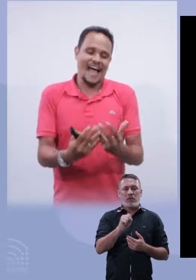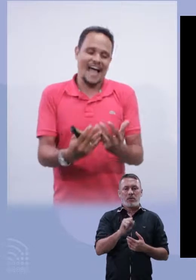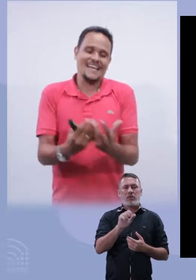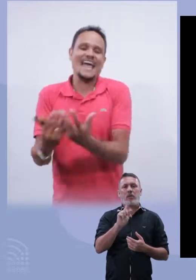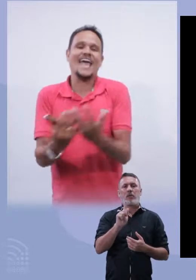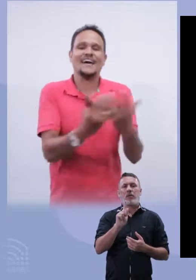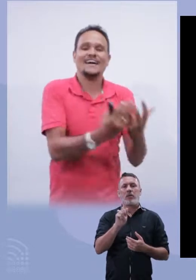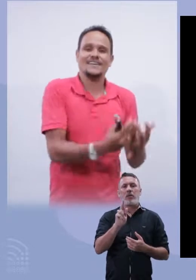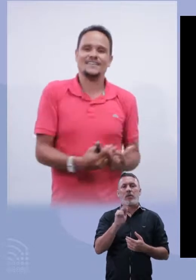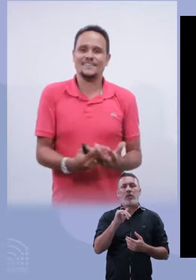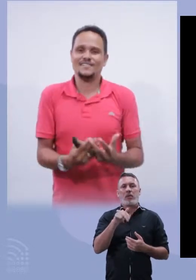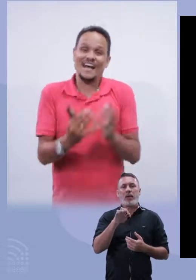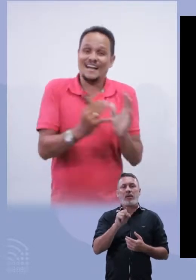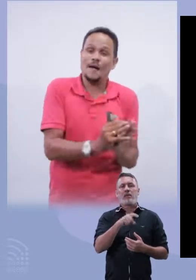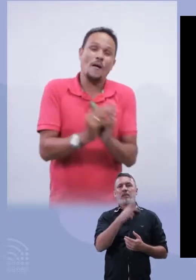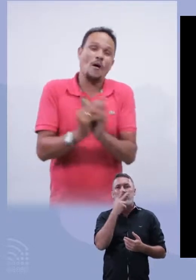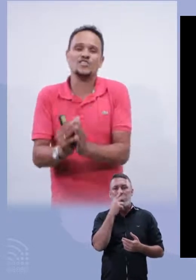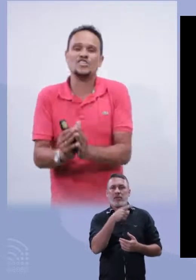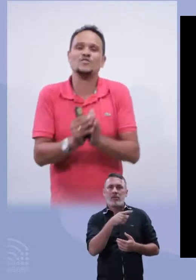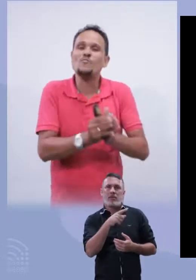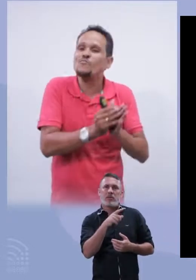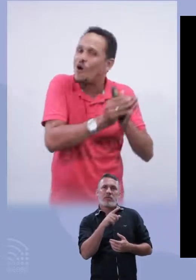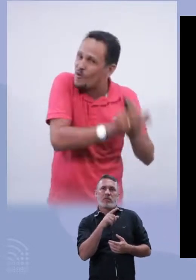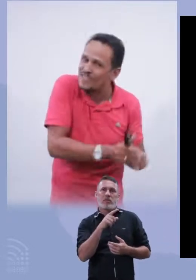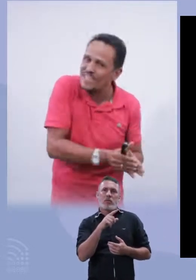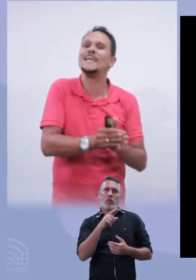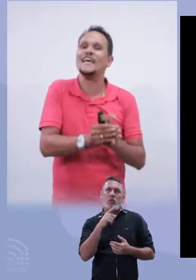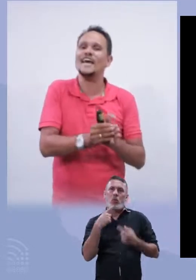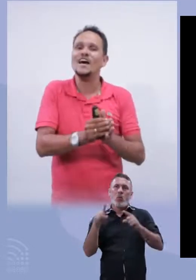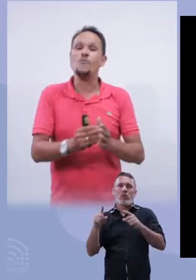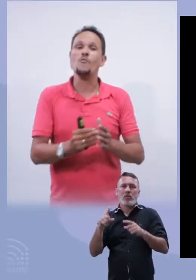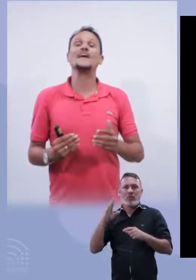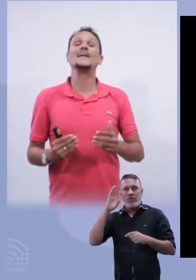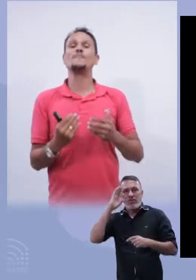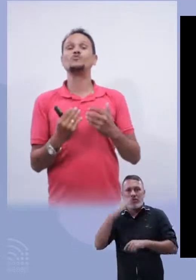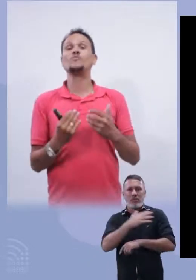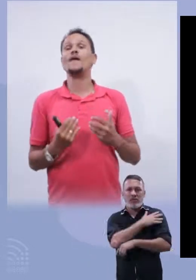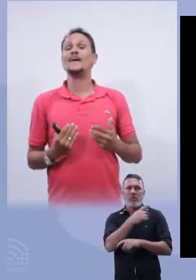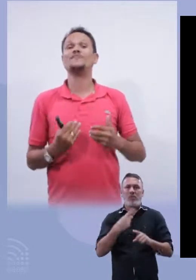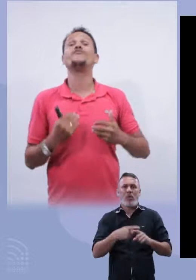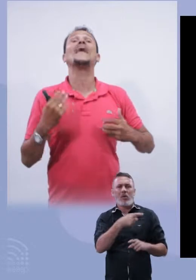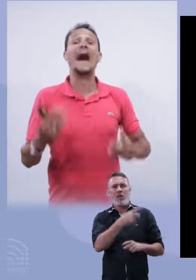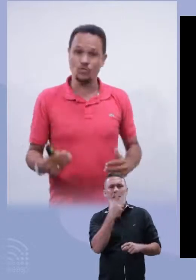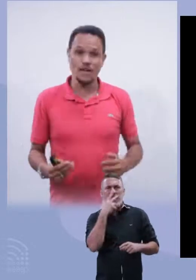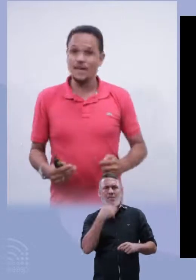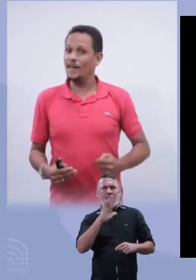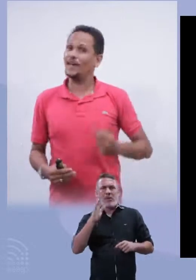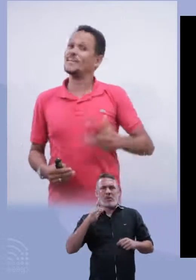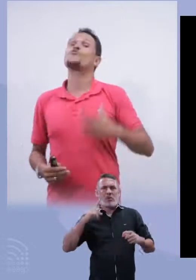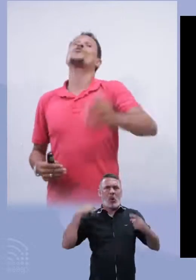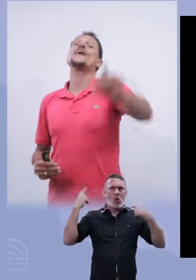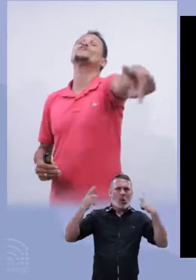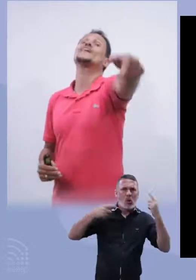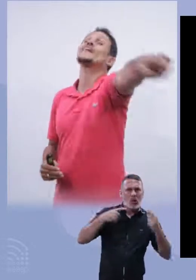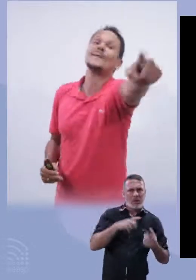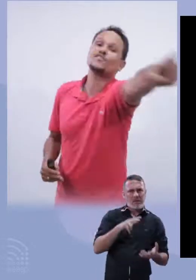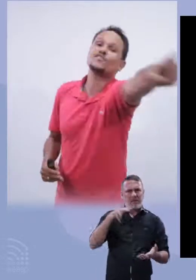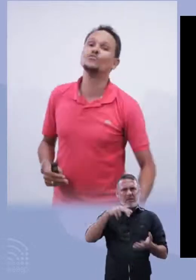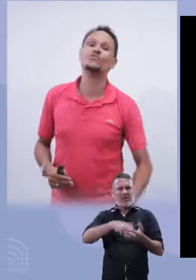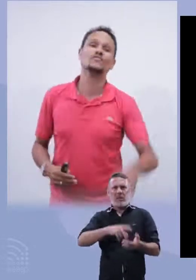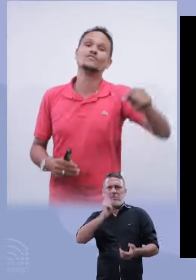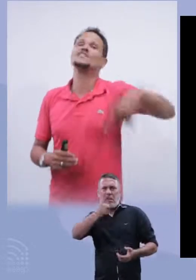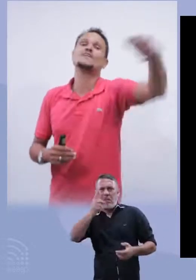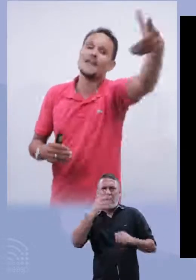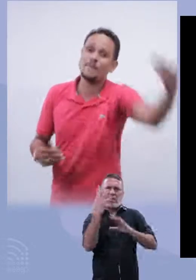daria a ideia de acabar o regime não aconteceria, porque ele era muito mais aforado, ele colocaria o dedo na cara de